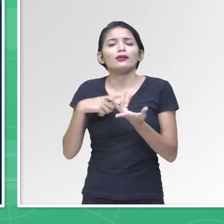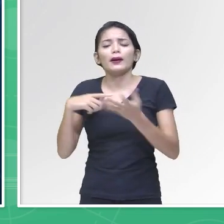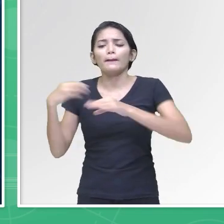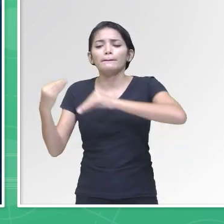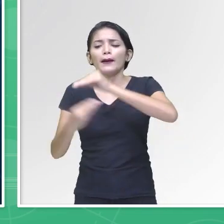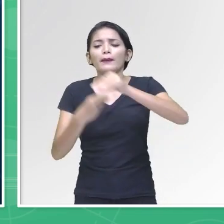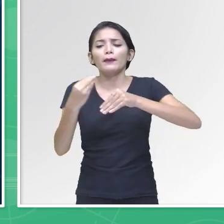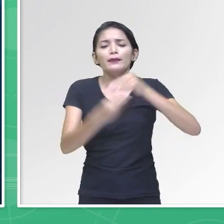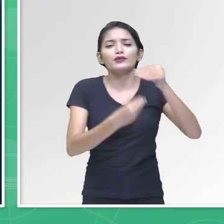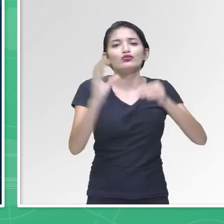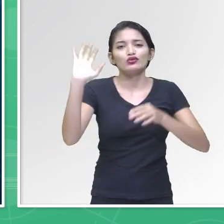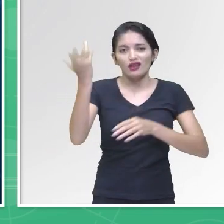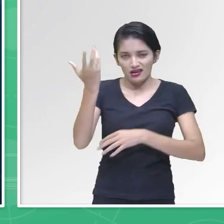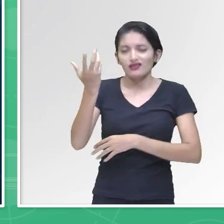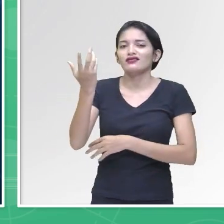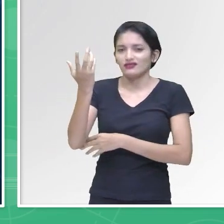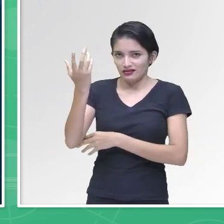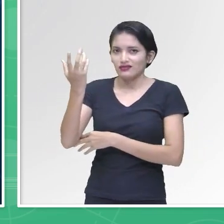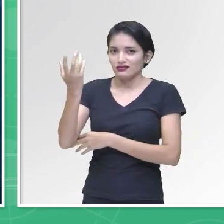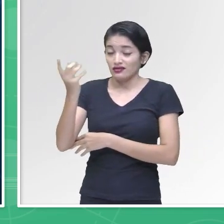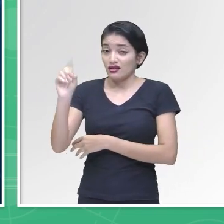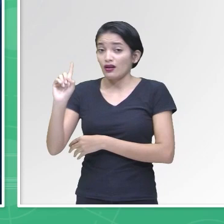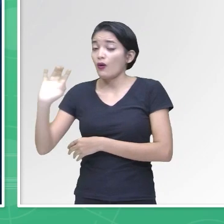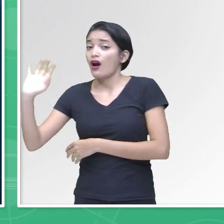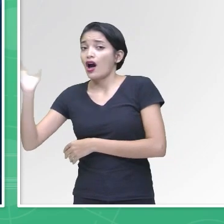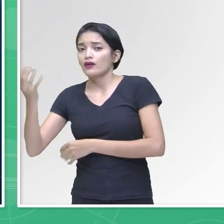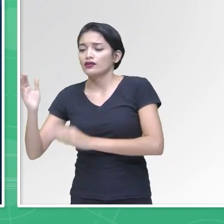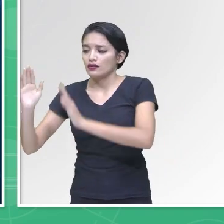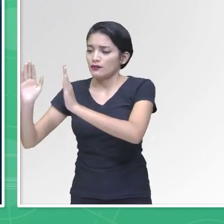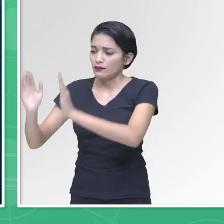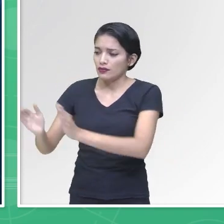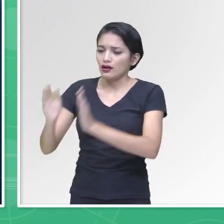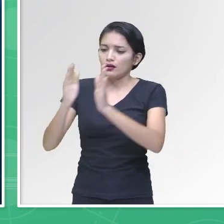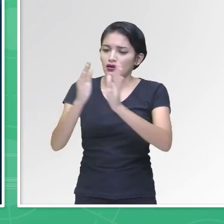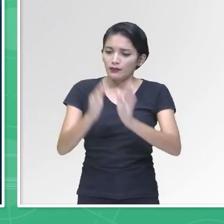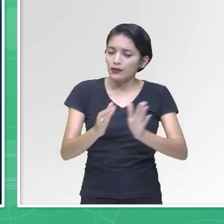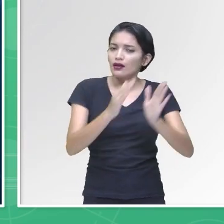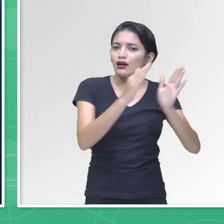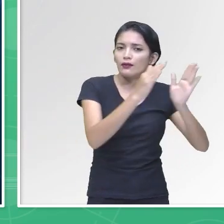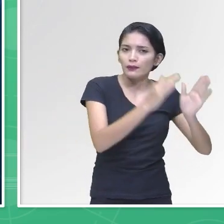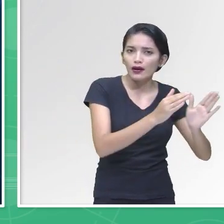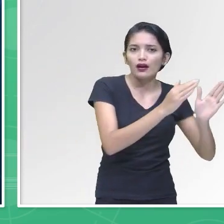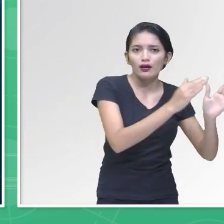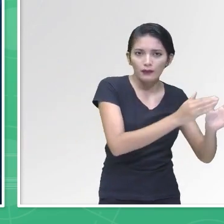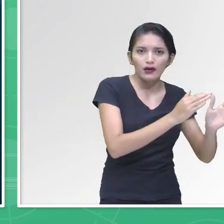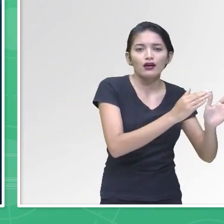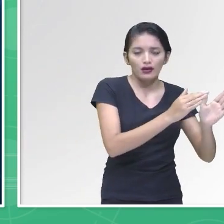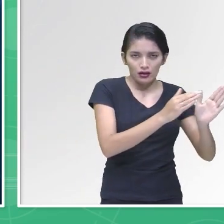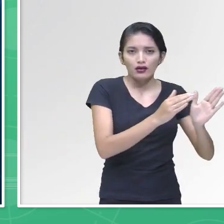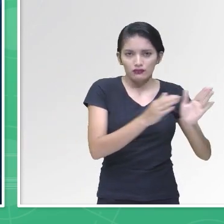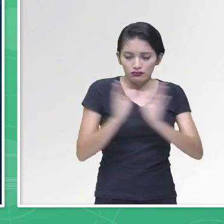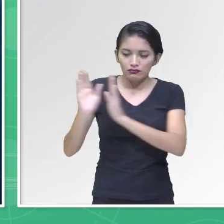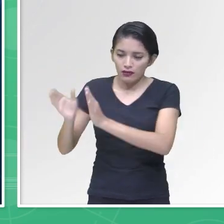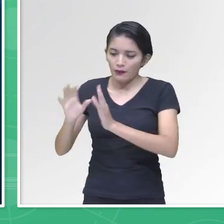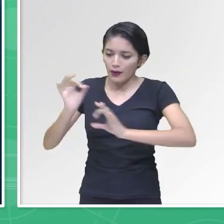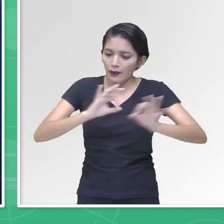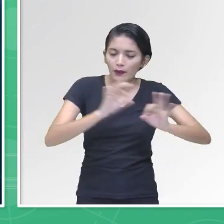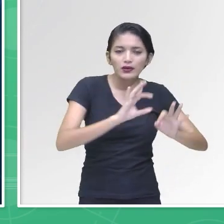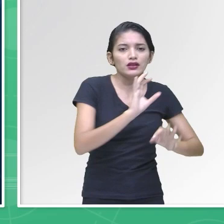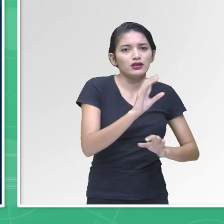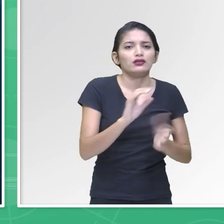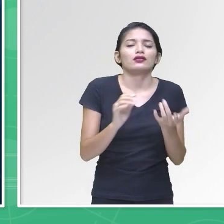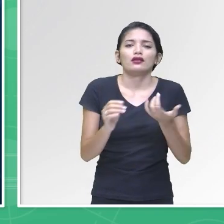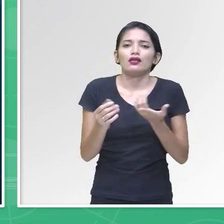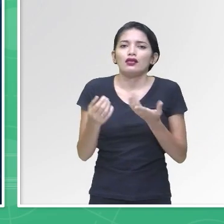desincronização desses eventos. Não acontece mais numa linha, né? Numa sequência formal,